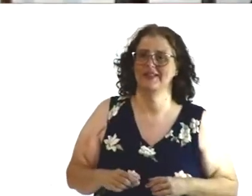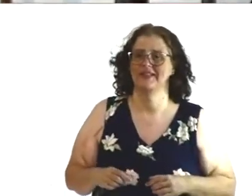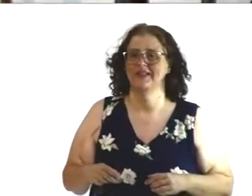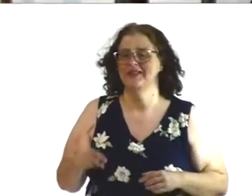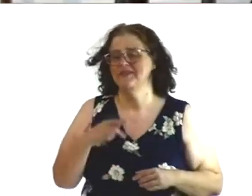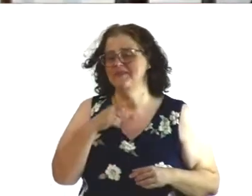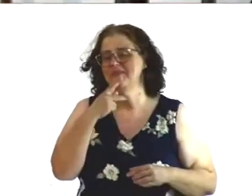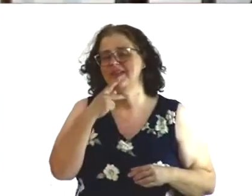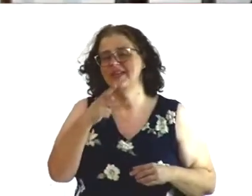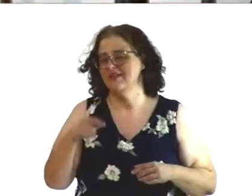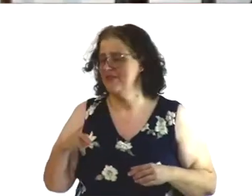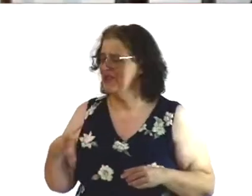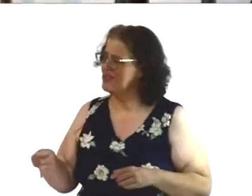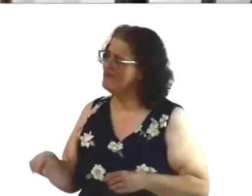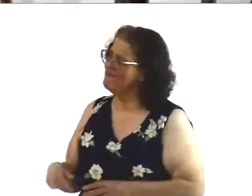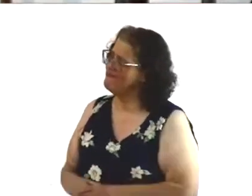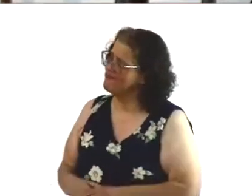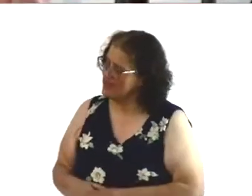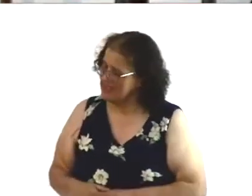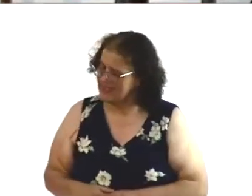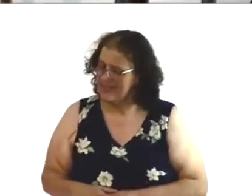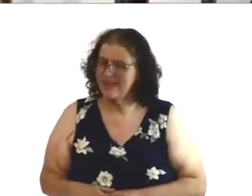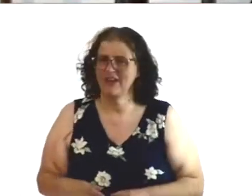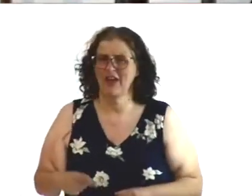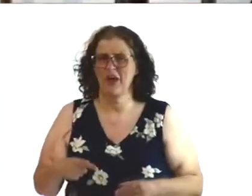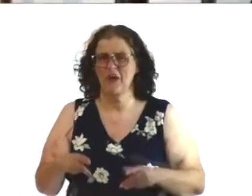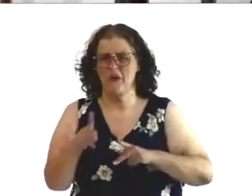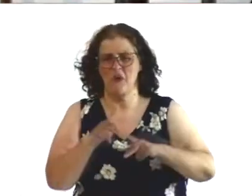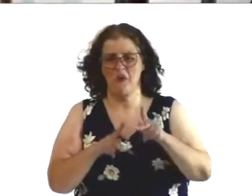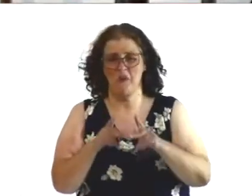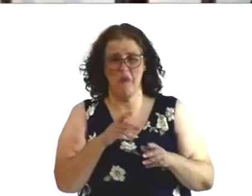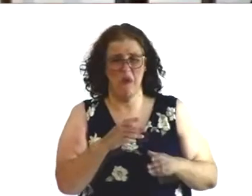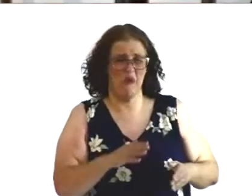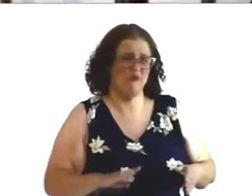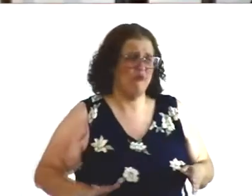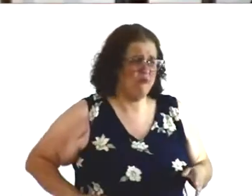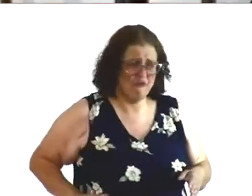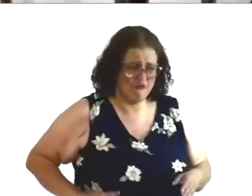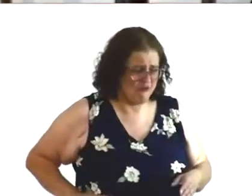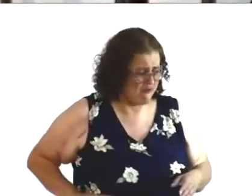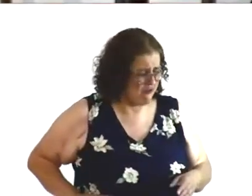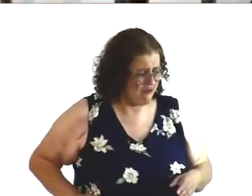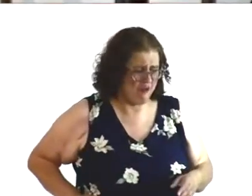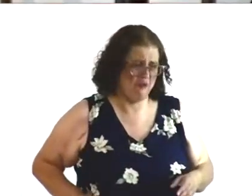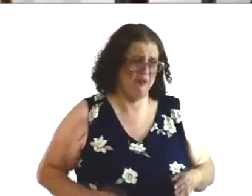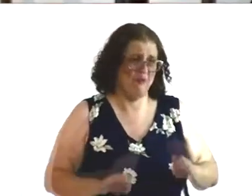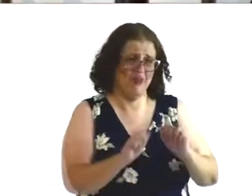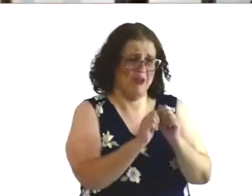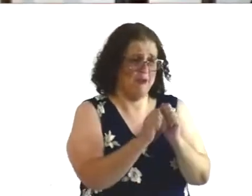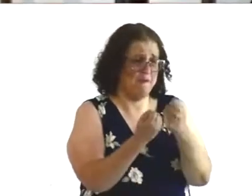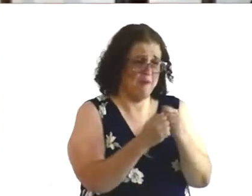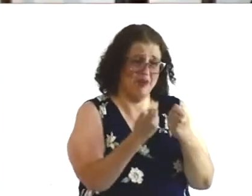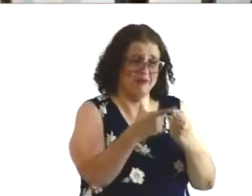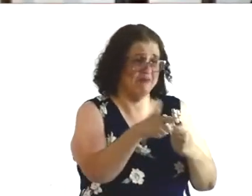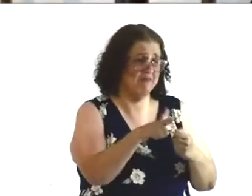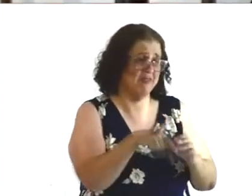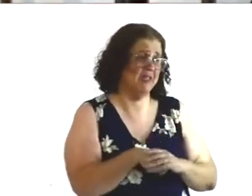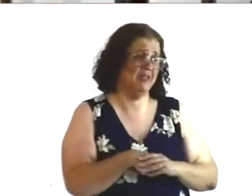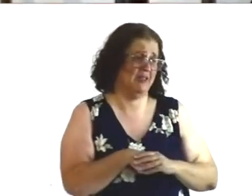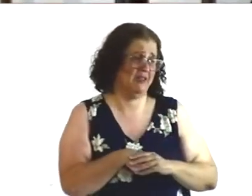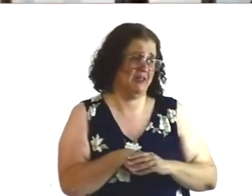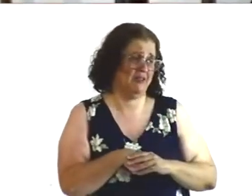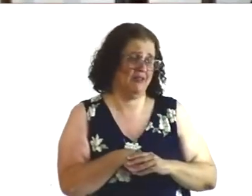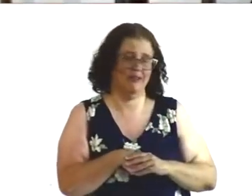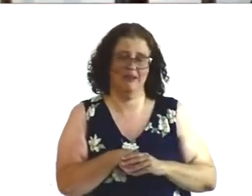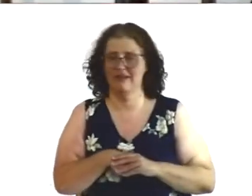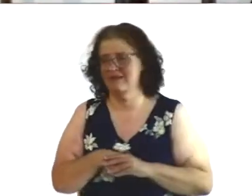jeito. Herodes atendia ao povo nas suas necessidades. Era Herodes, o grande. É estranho,